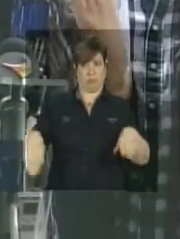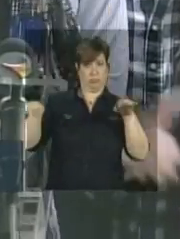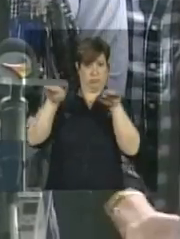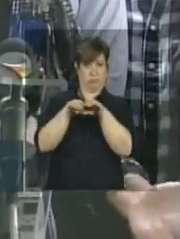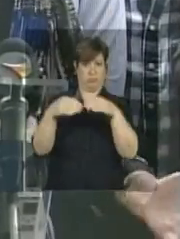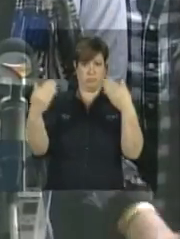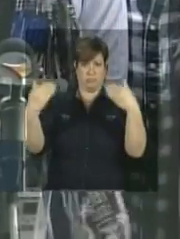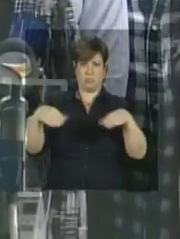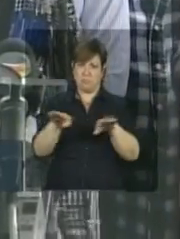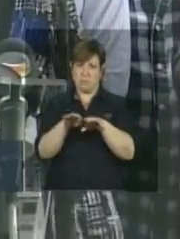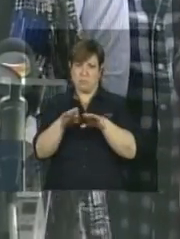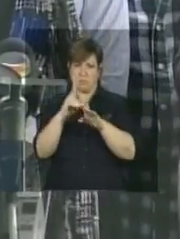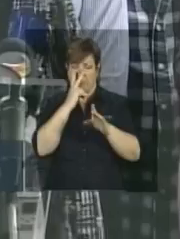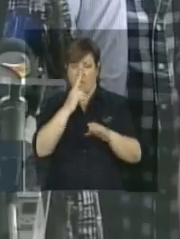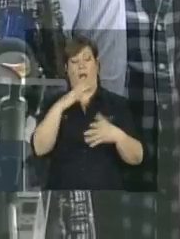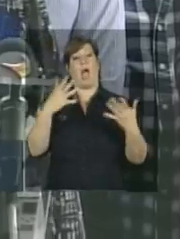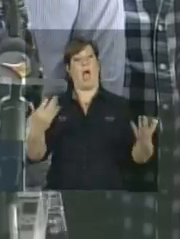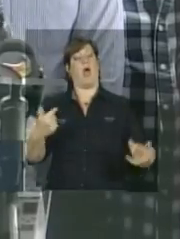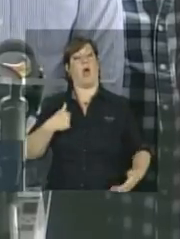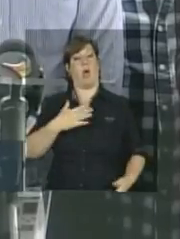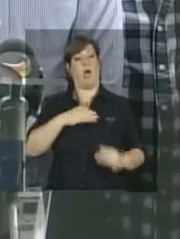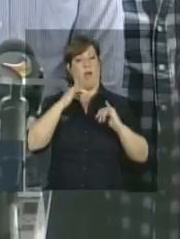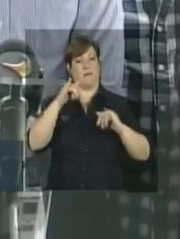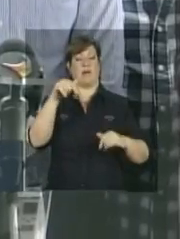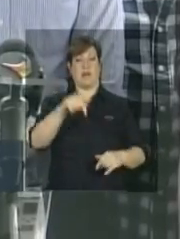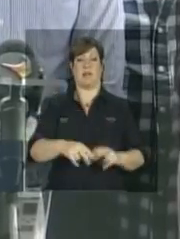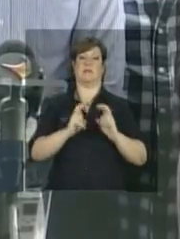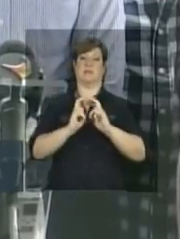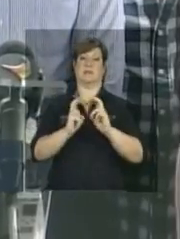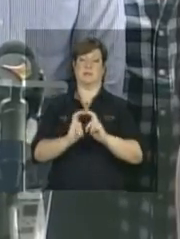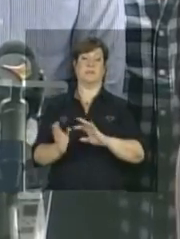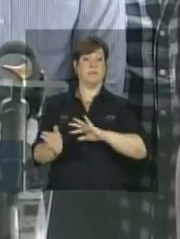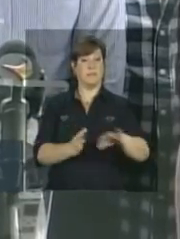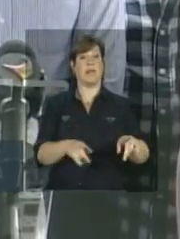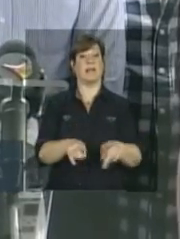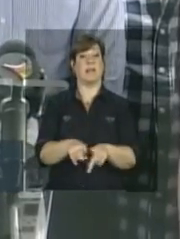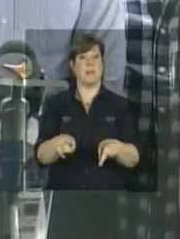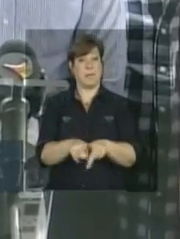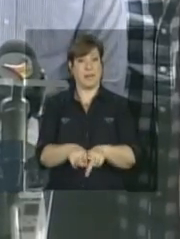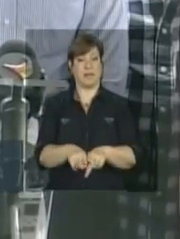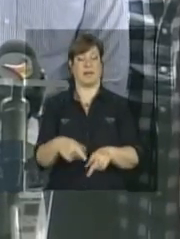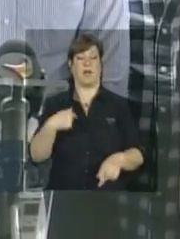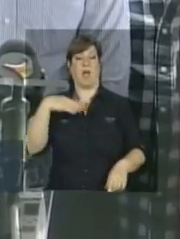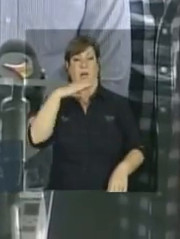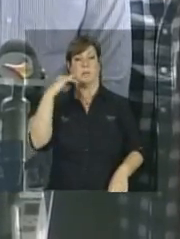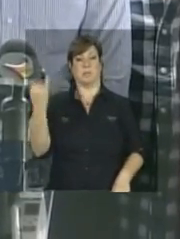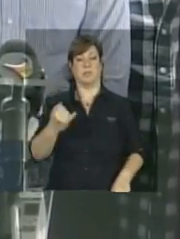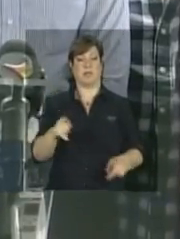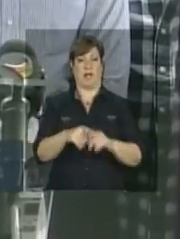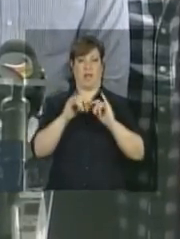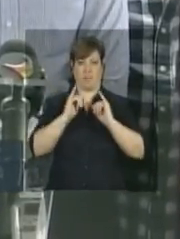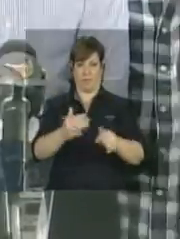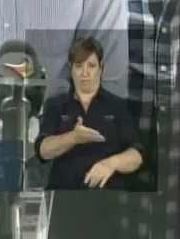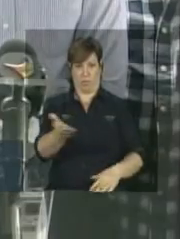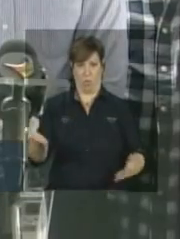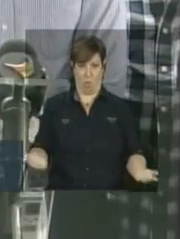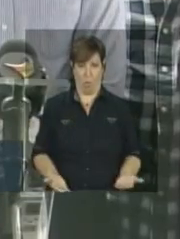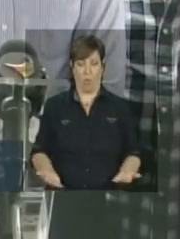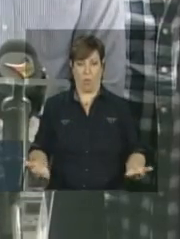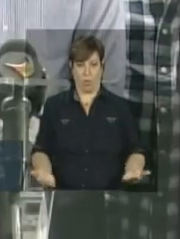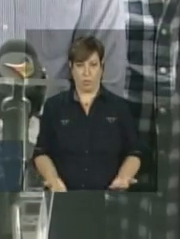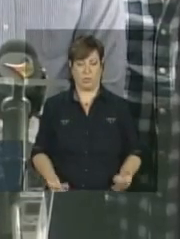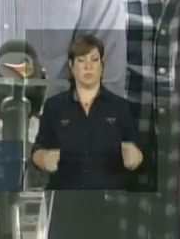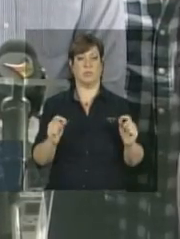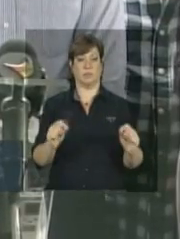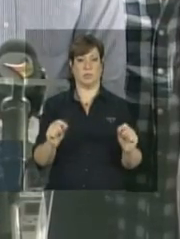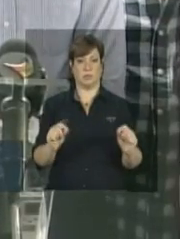competitivas, eu gostaria de destacar então esse trem. A segunda razão também que eu quero destacar para vocês hoje é o